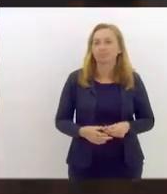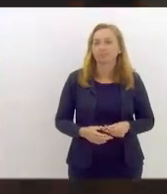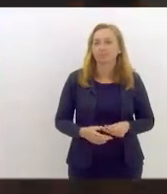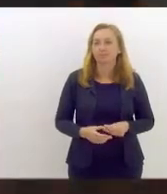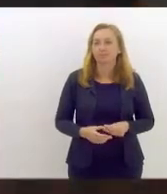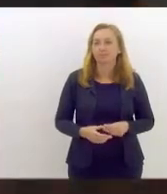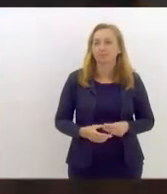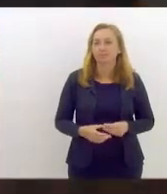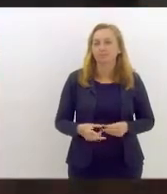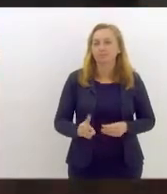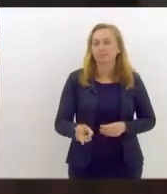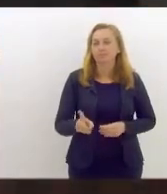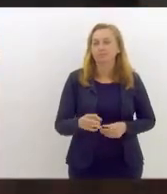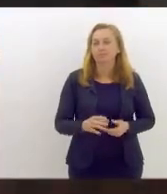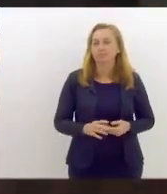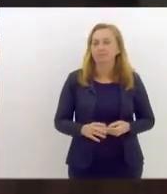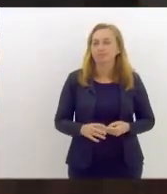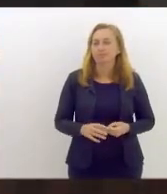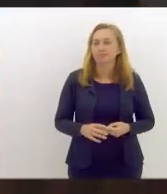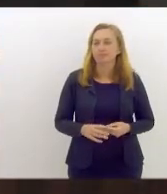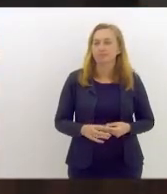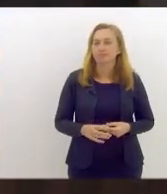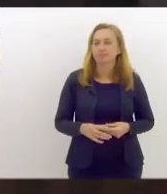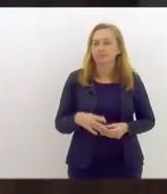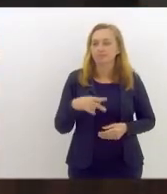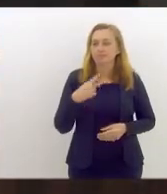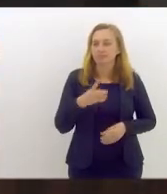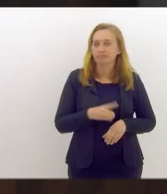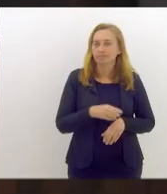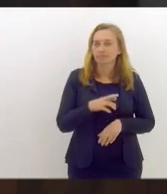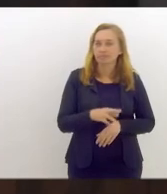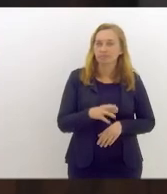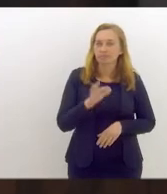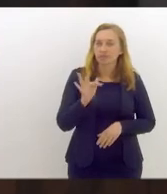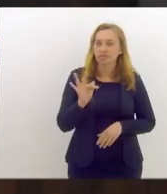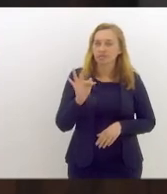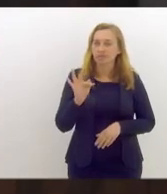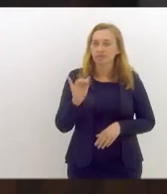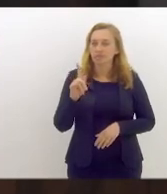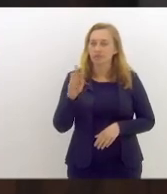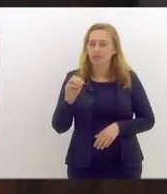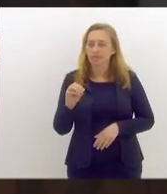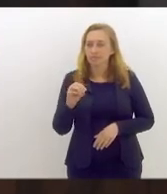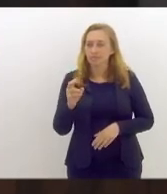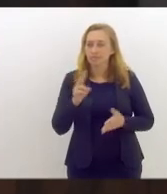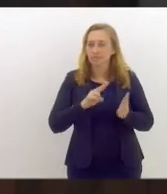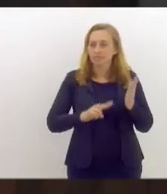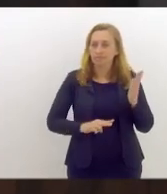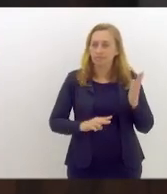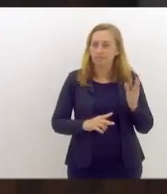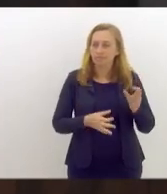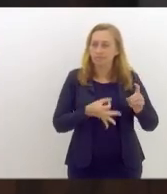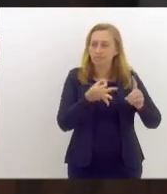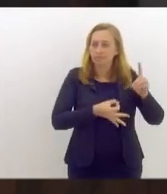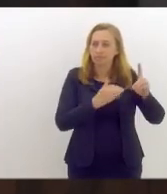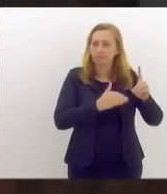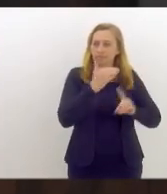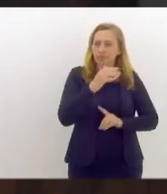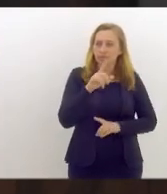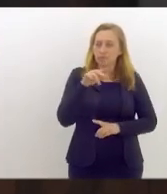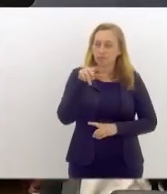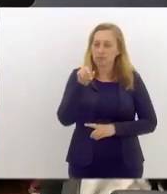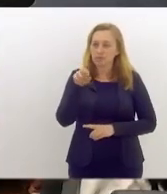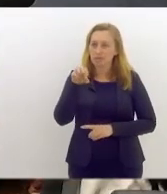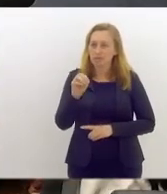dando sequência passo mais uma vez a fala do Dr Flávio Vieira para fazer leitura sobre o desembargador Luciano Silva